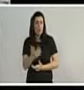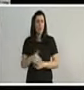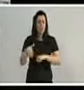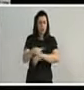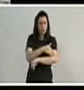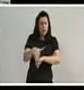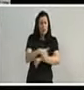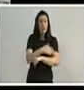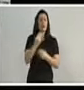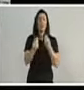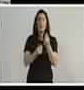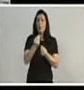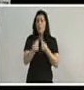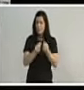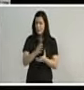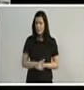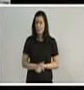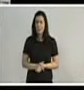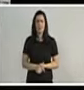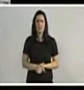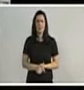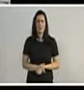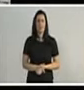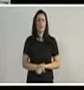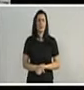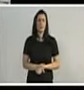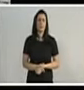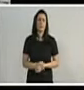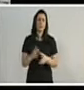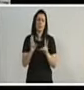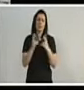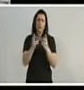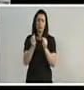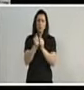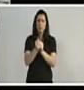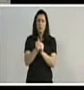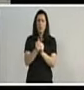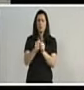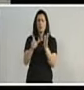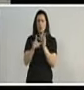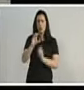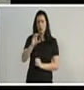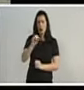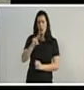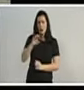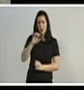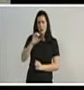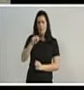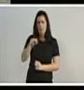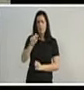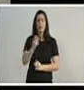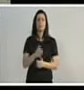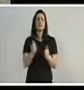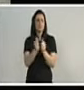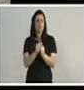pessoa olha só a situação aí no bairro da velha e próxima corema na próxima sociedade vasto verde essa é a situação